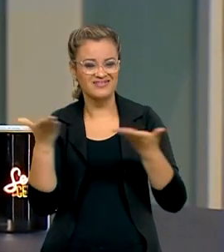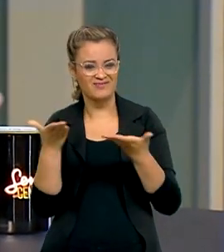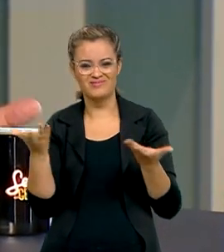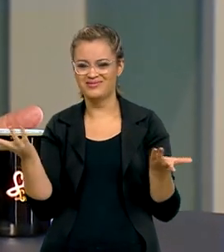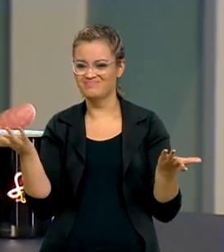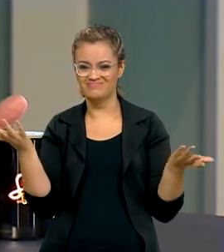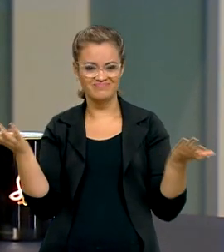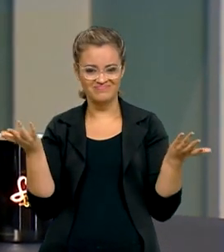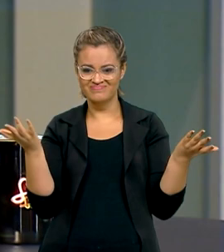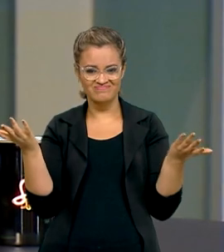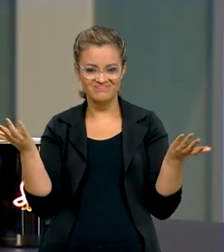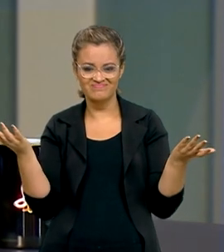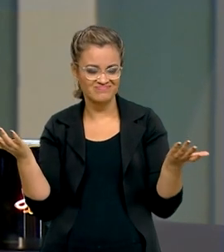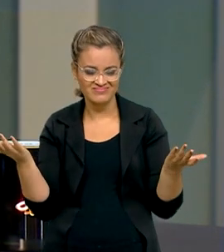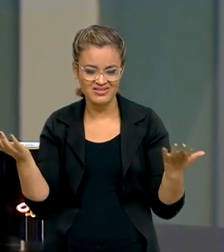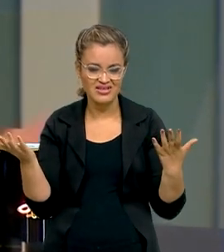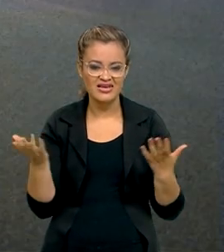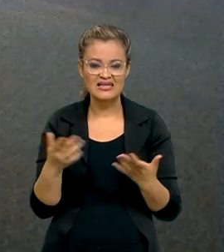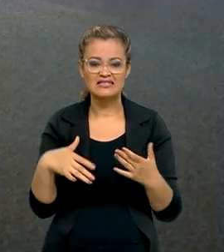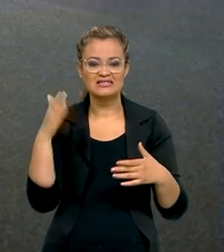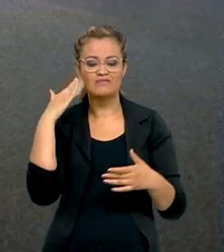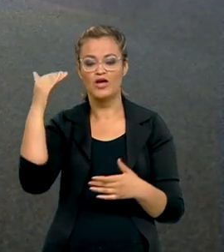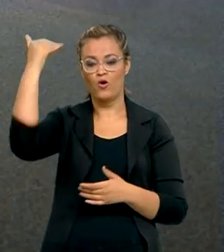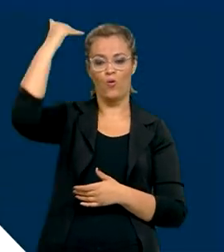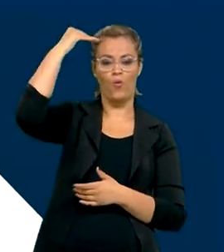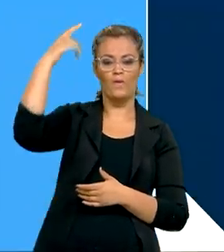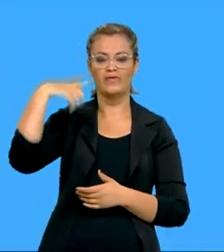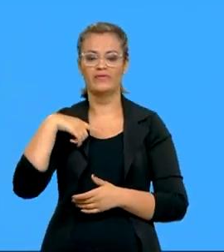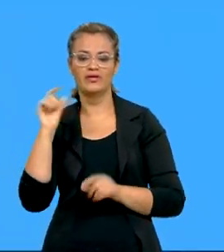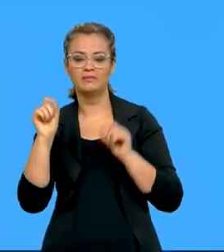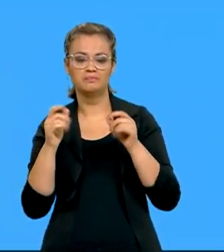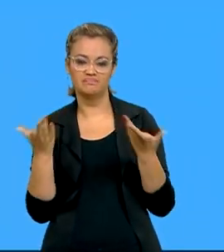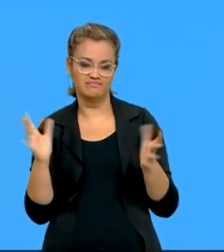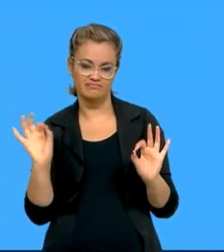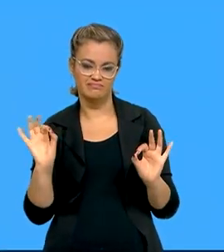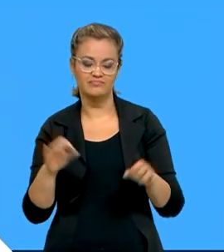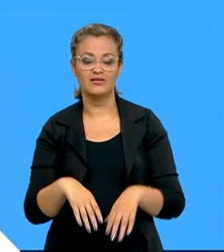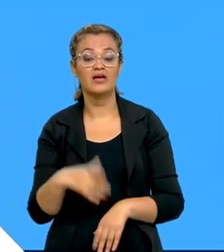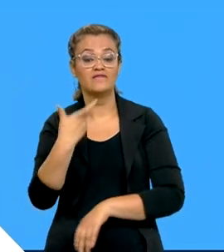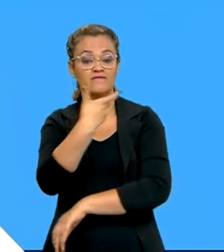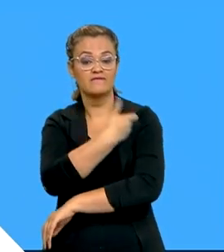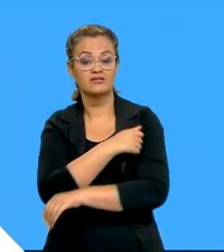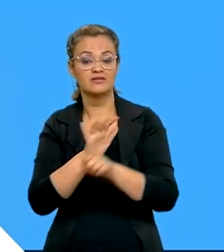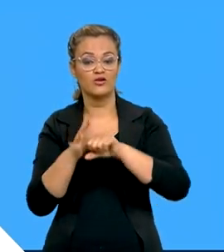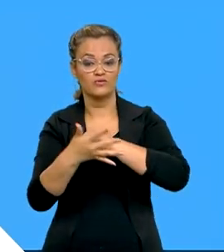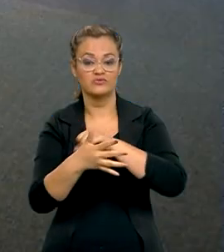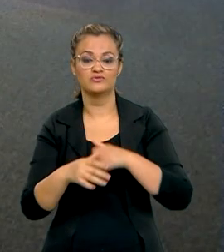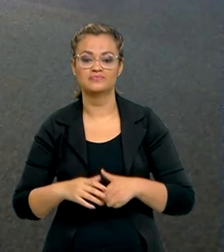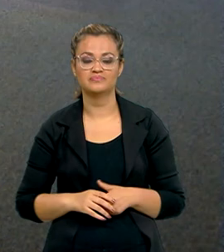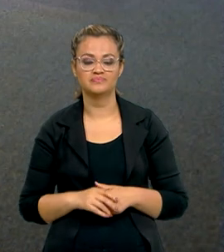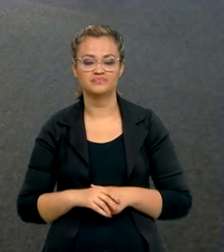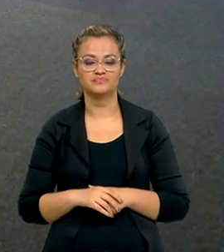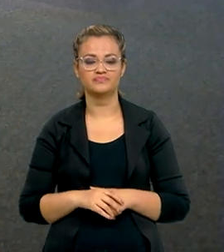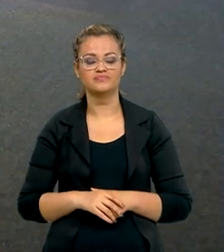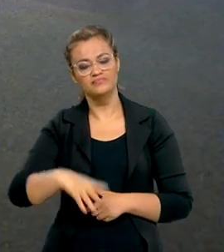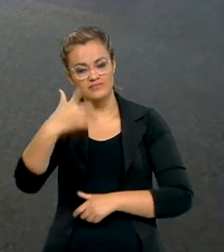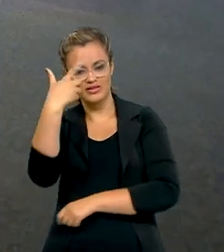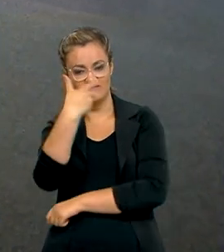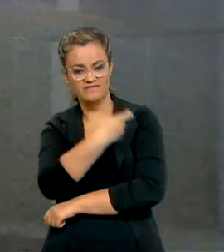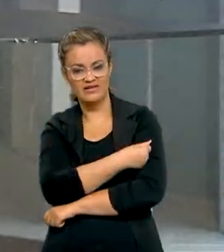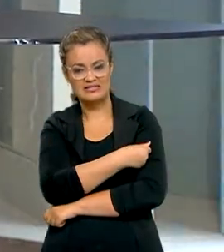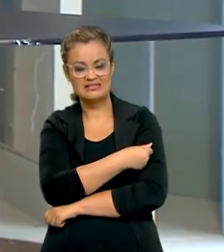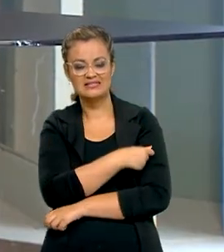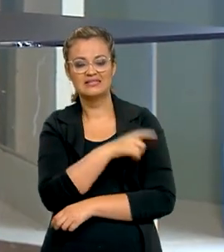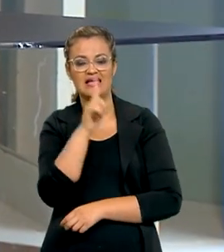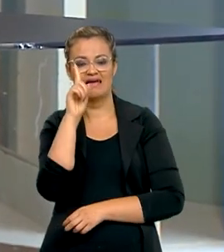É difícil você estabelecer se há culpados nisso. Vacina da Covid-19. A vacina é